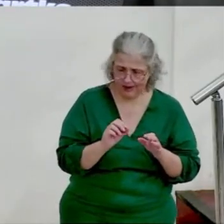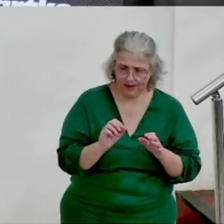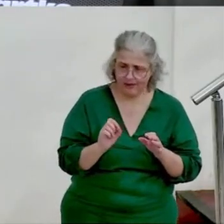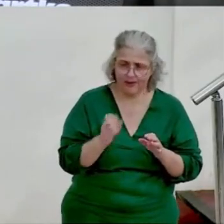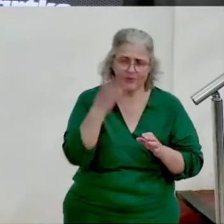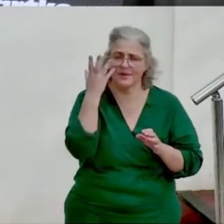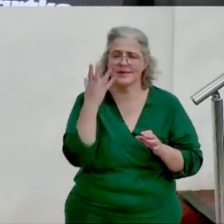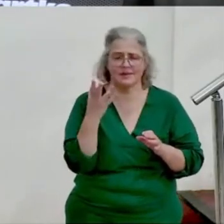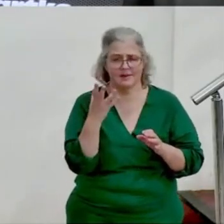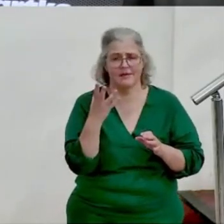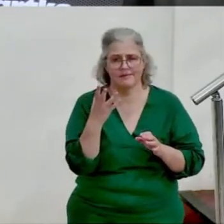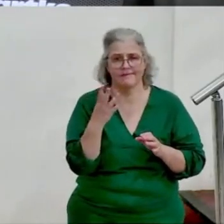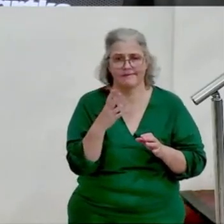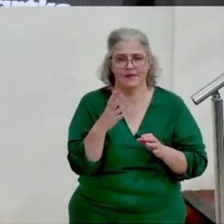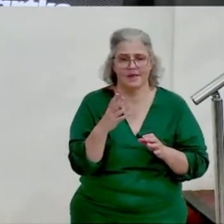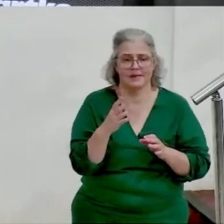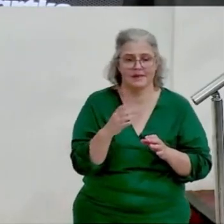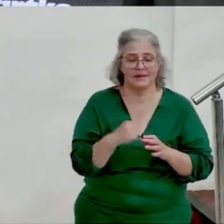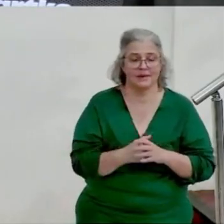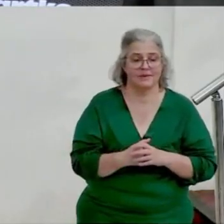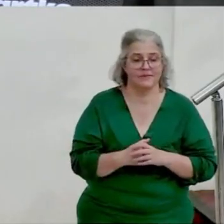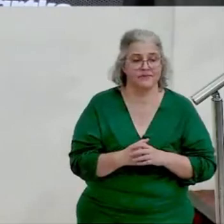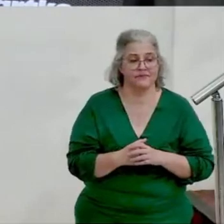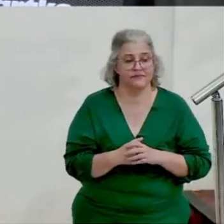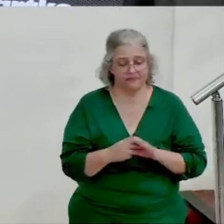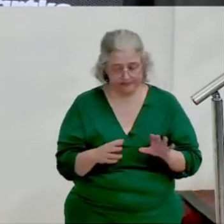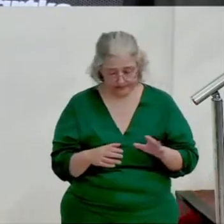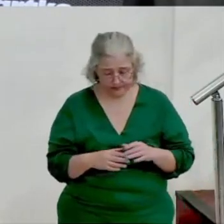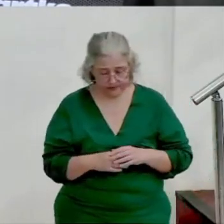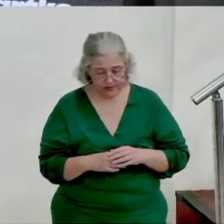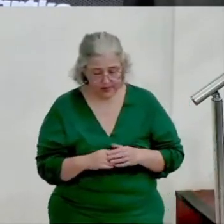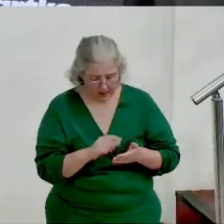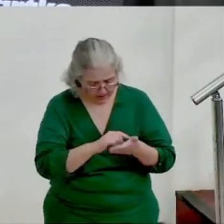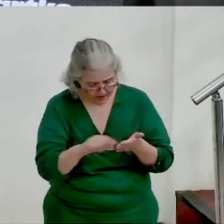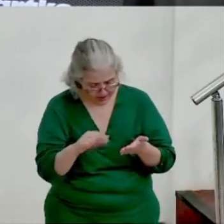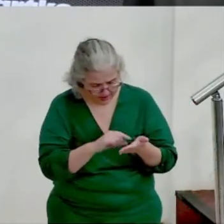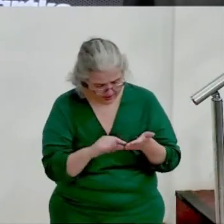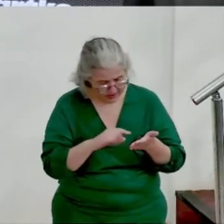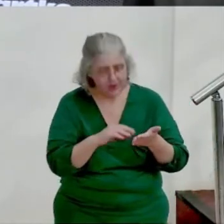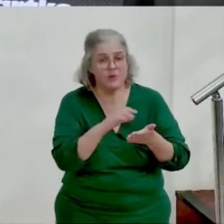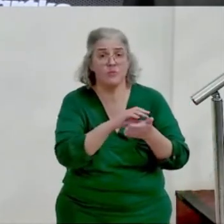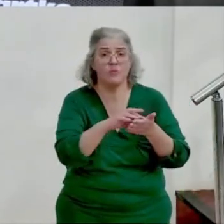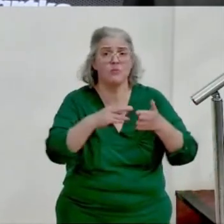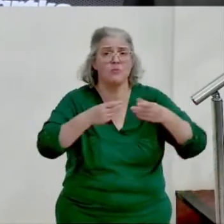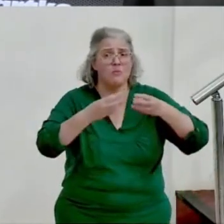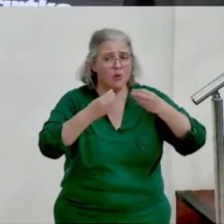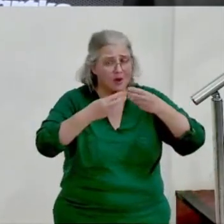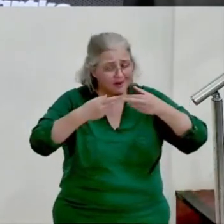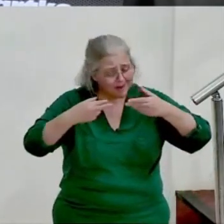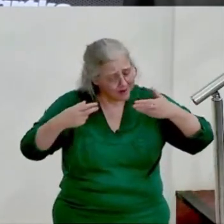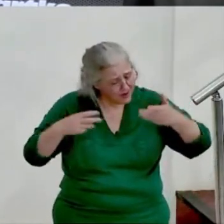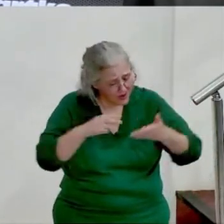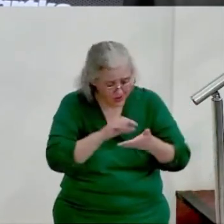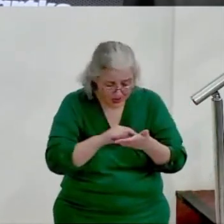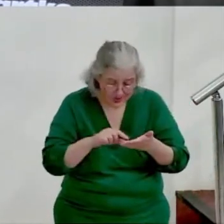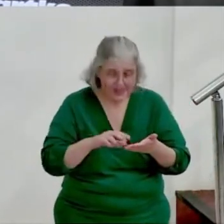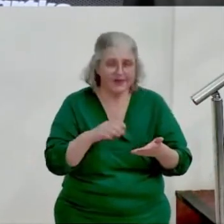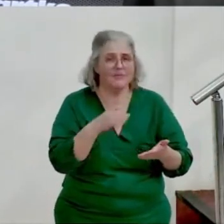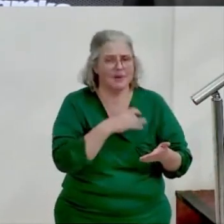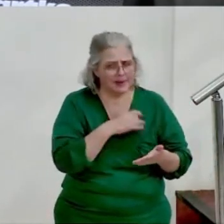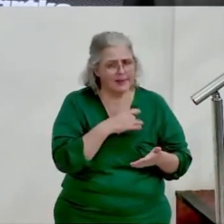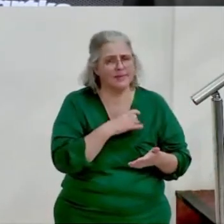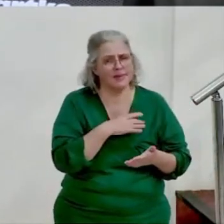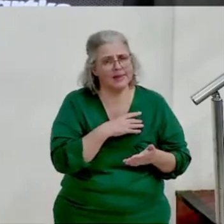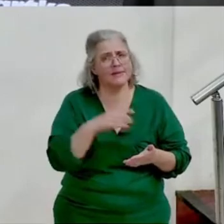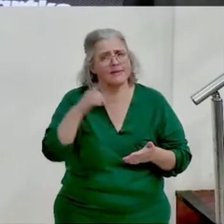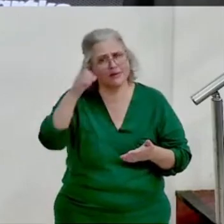primeiros versículos desta passagem, que mostram que aquele dia realmente será terrível. Tem muita coisa para ser temida no